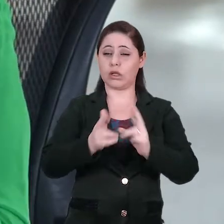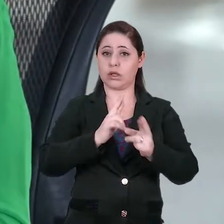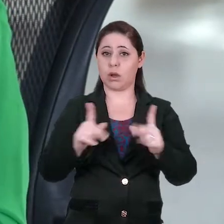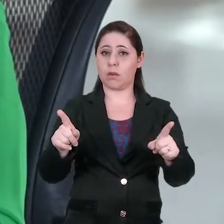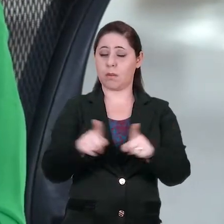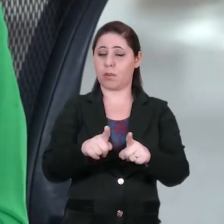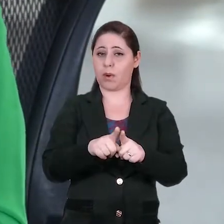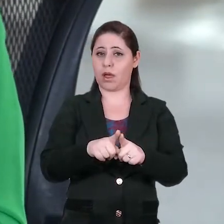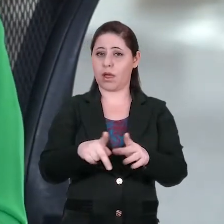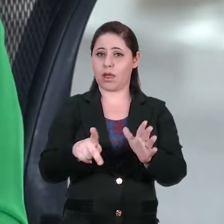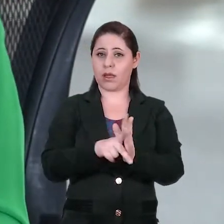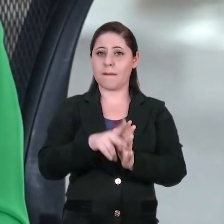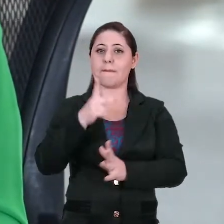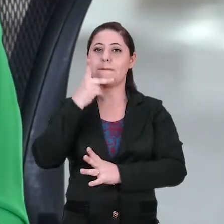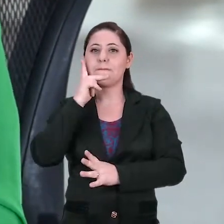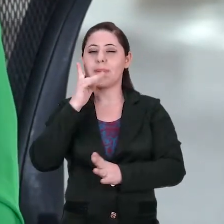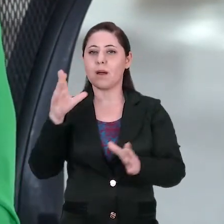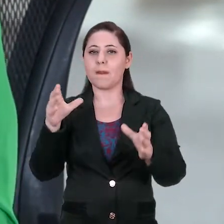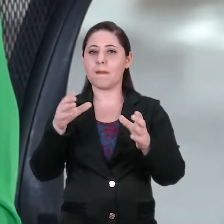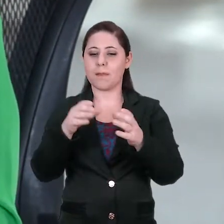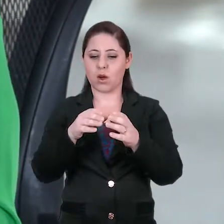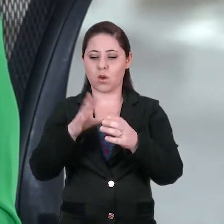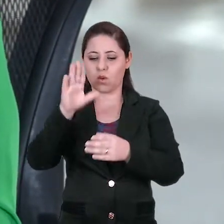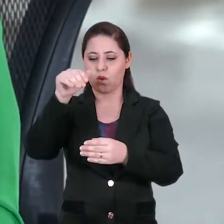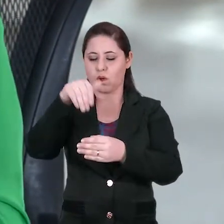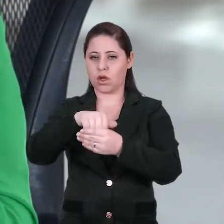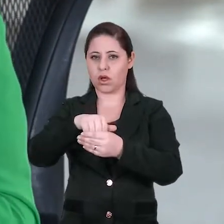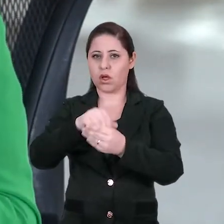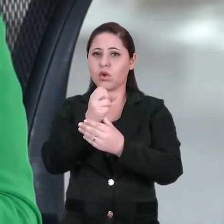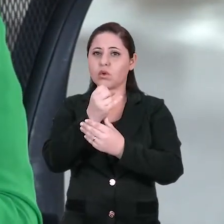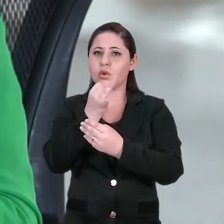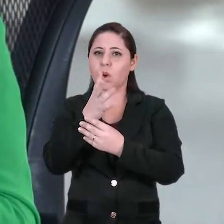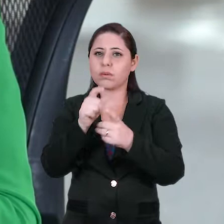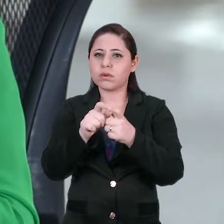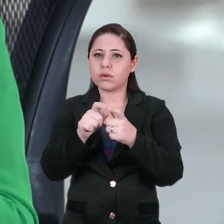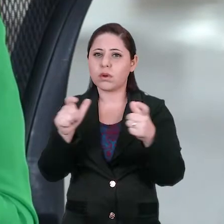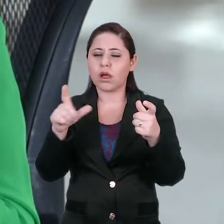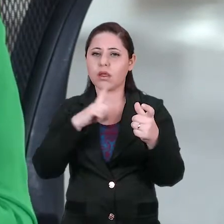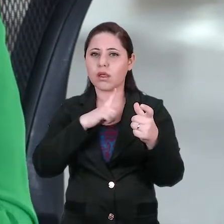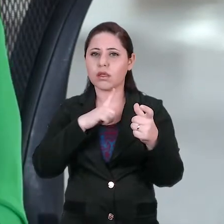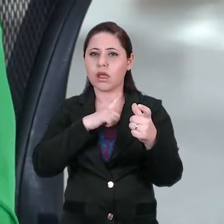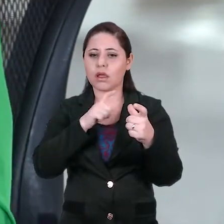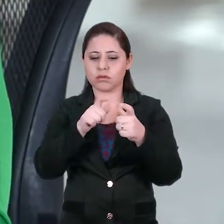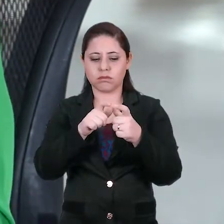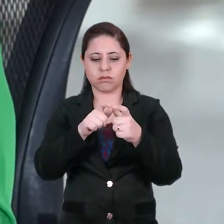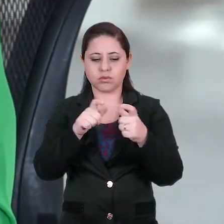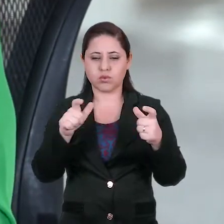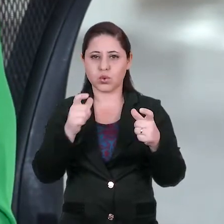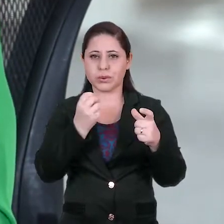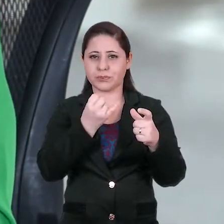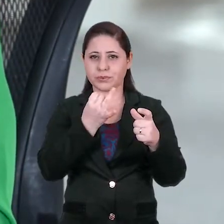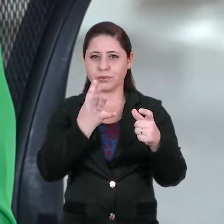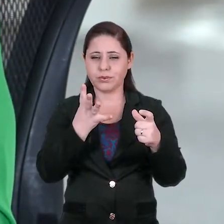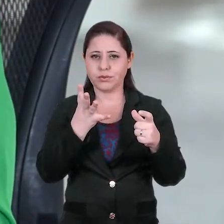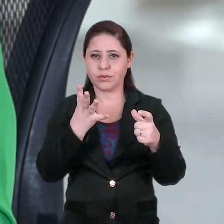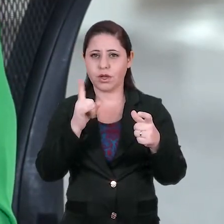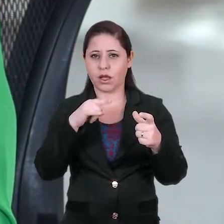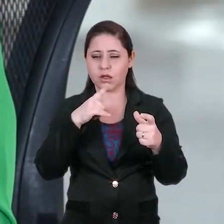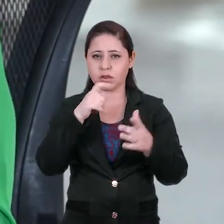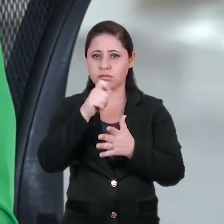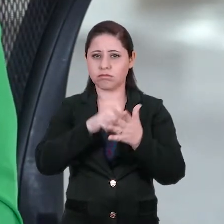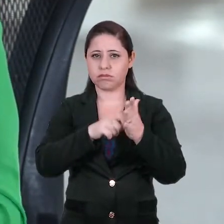nessa relação, porque a gente vota no partido, né? E os partidos com o maior número de votos aí tem o maior número